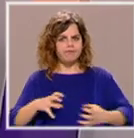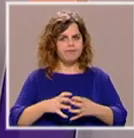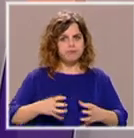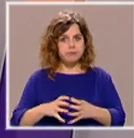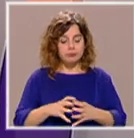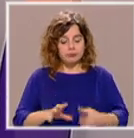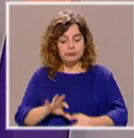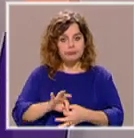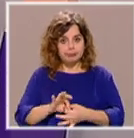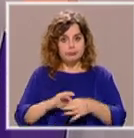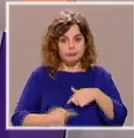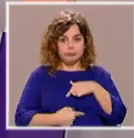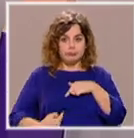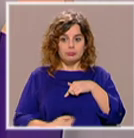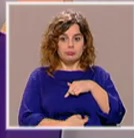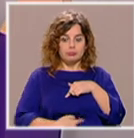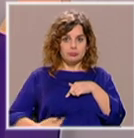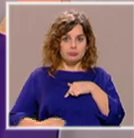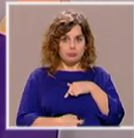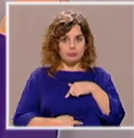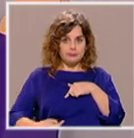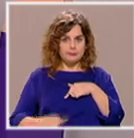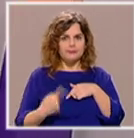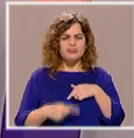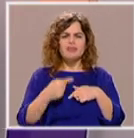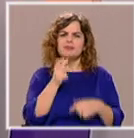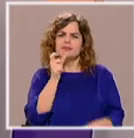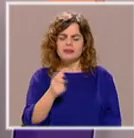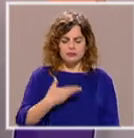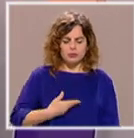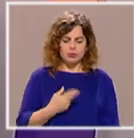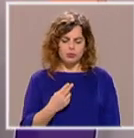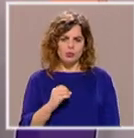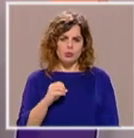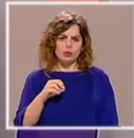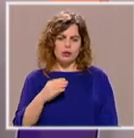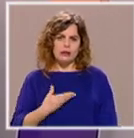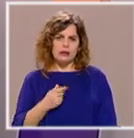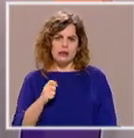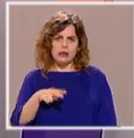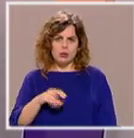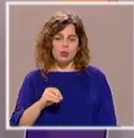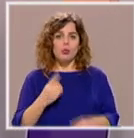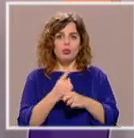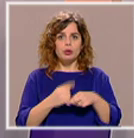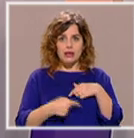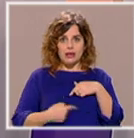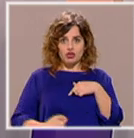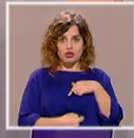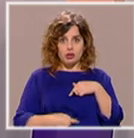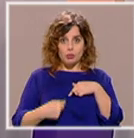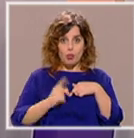órgão que é o intestino delgado. Aparece ali a designação duodeno porque é o nome da primeira porção, da primeira parte do intestino